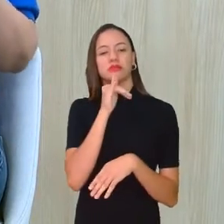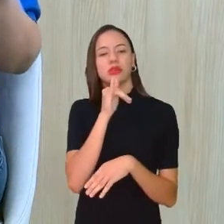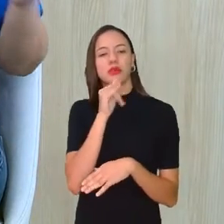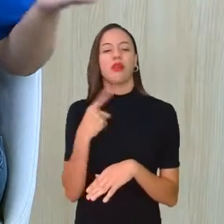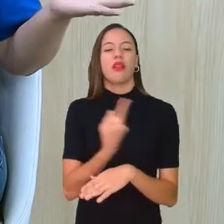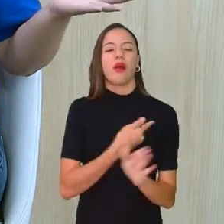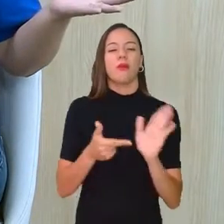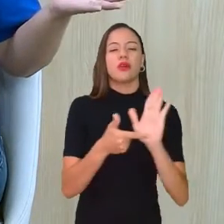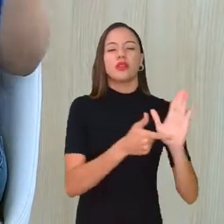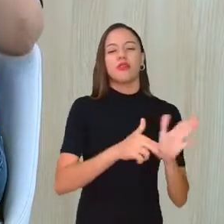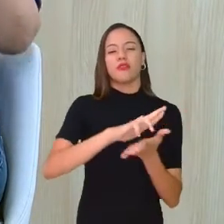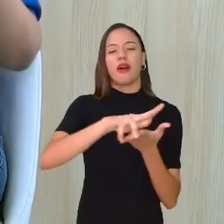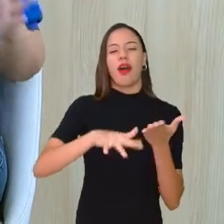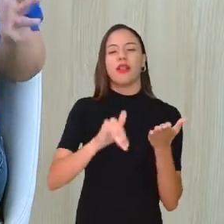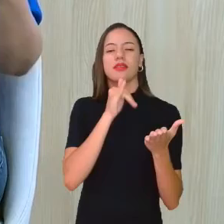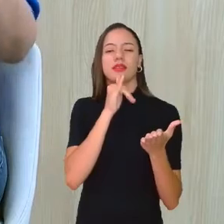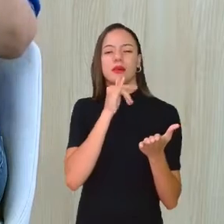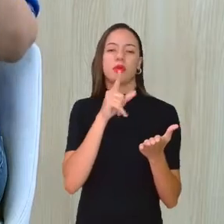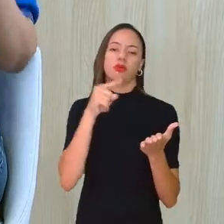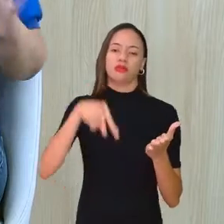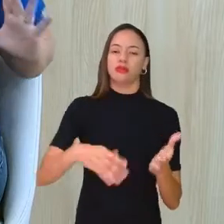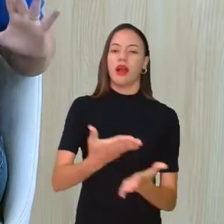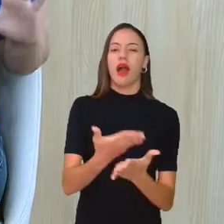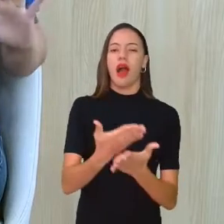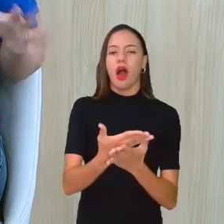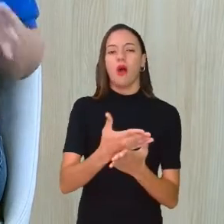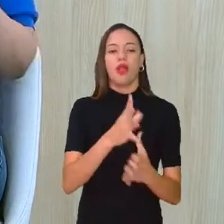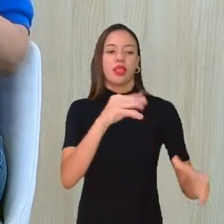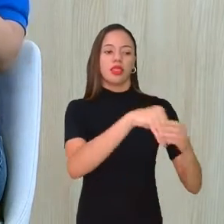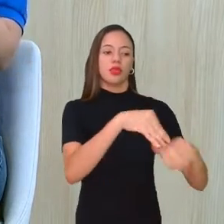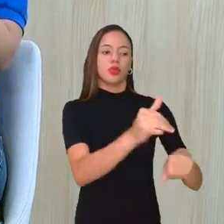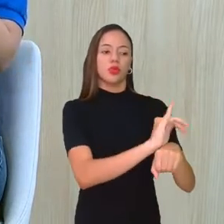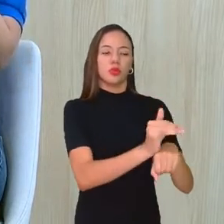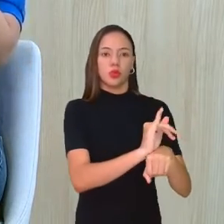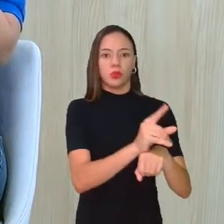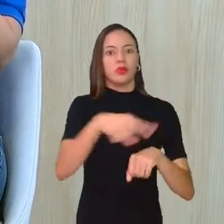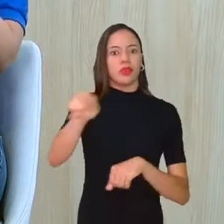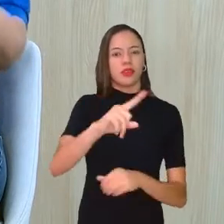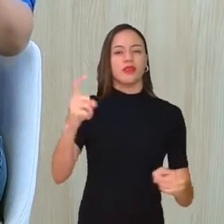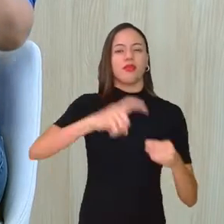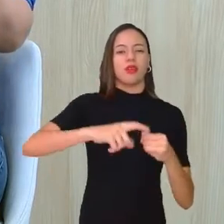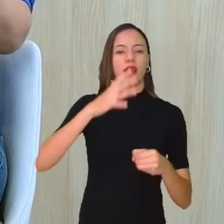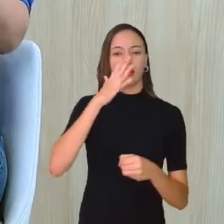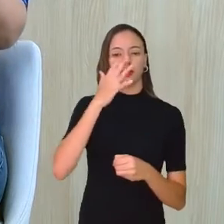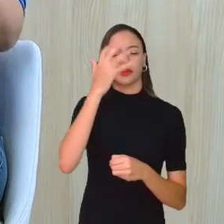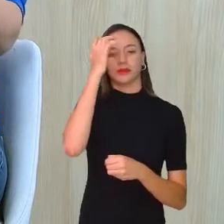aula tá, vocês sabem, né? No YouTube, volta lá para a nossa aula. Mas o que é que a gente quer